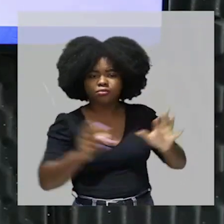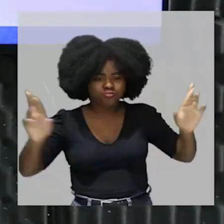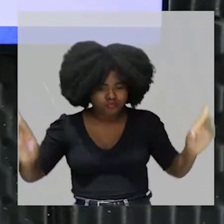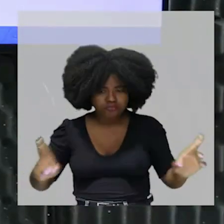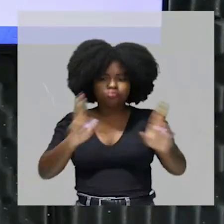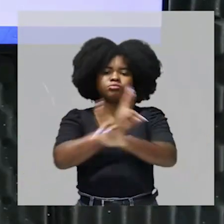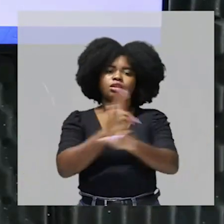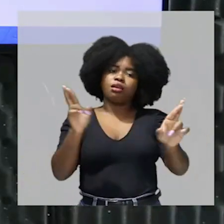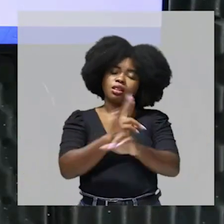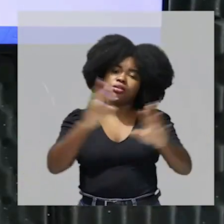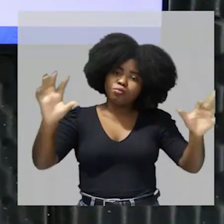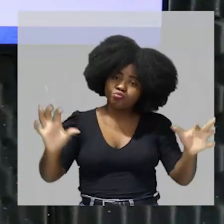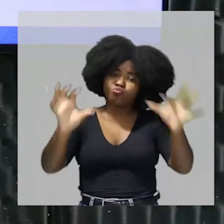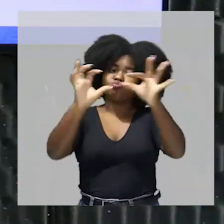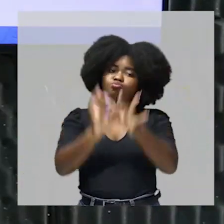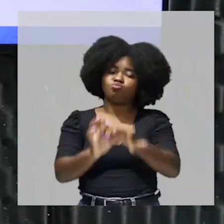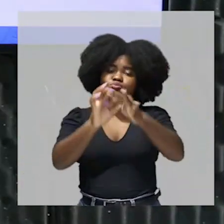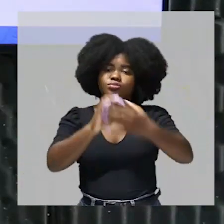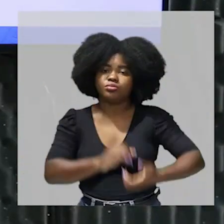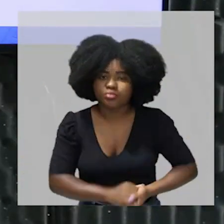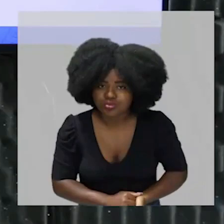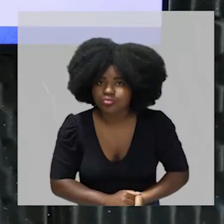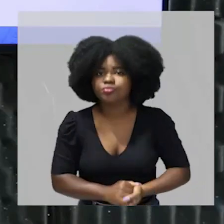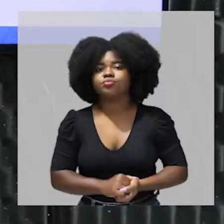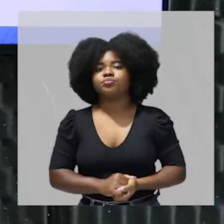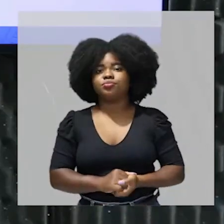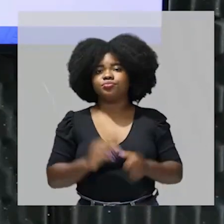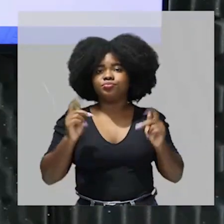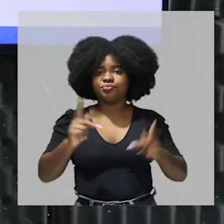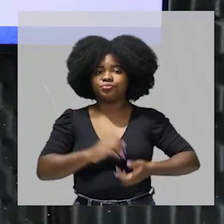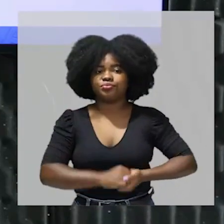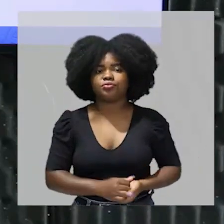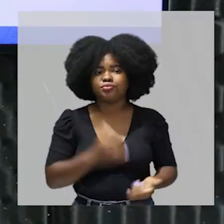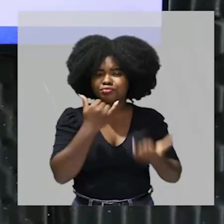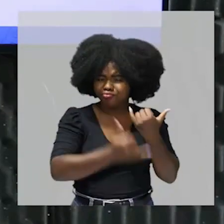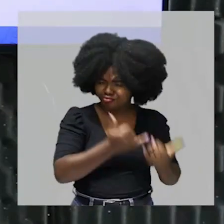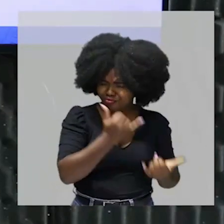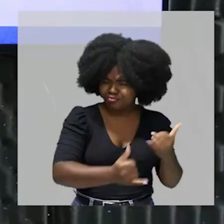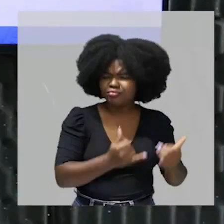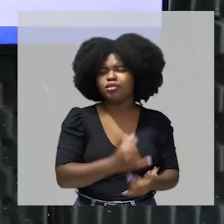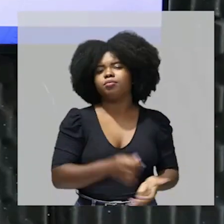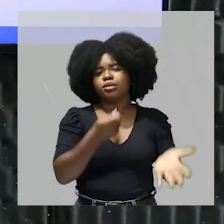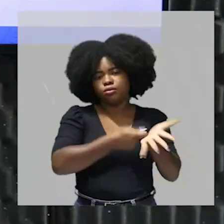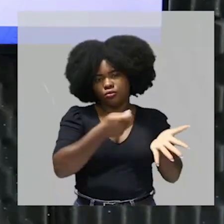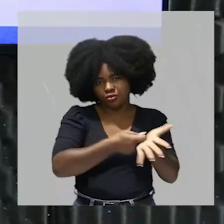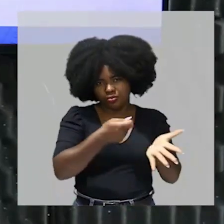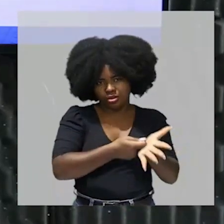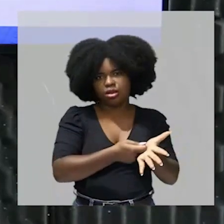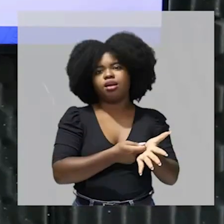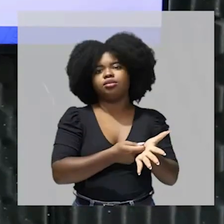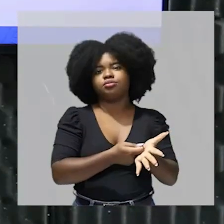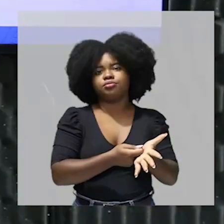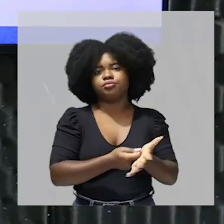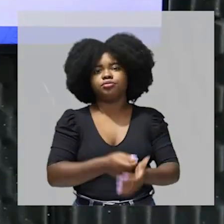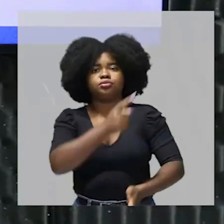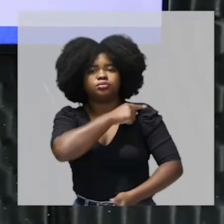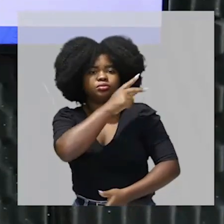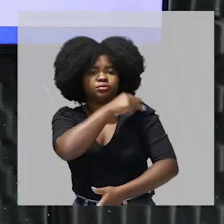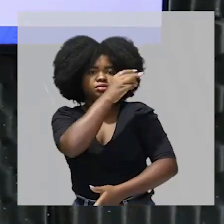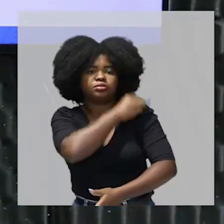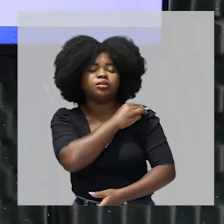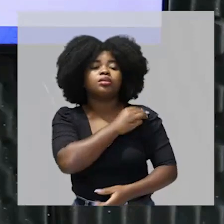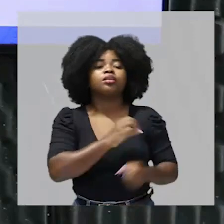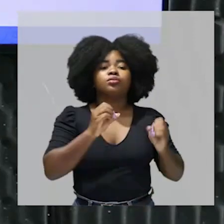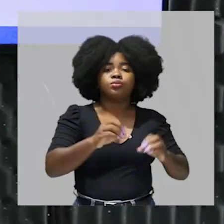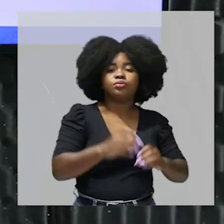acabam sendo os mesmos né parecidos conteúdos do ensino médio da Educação